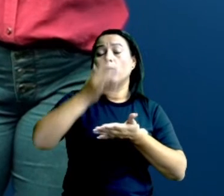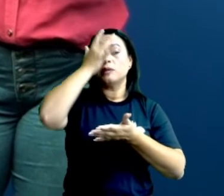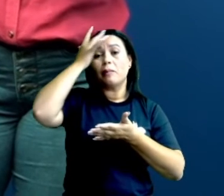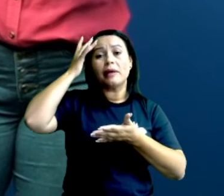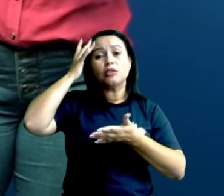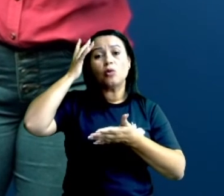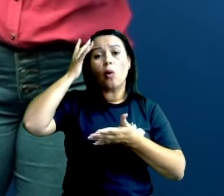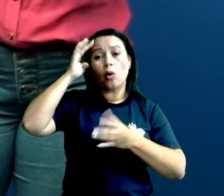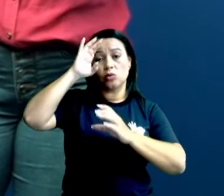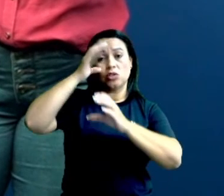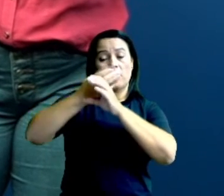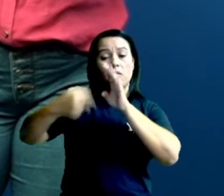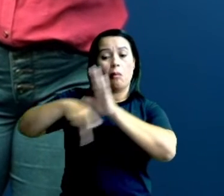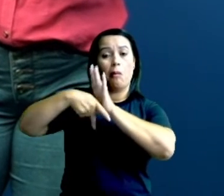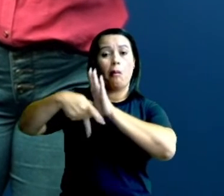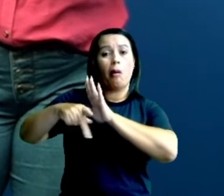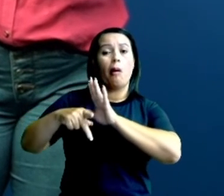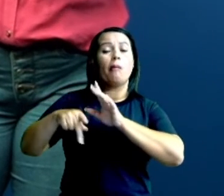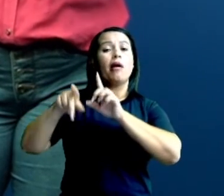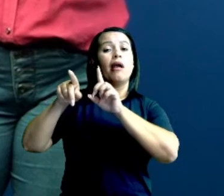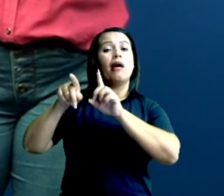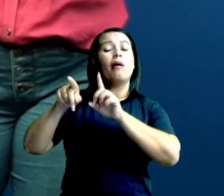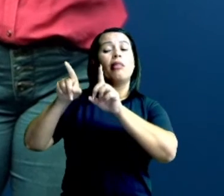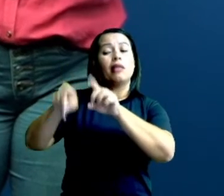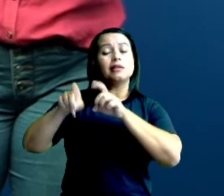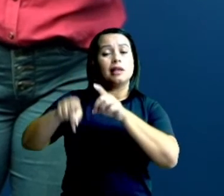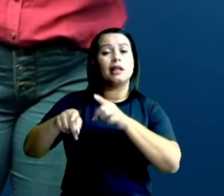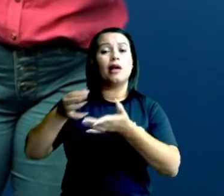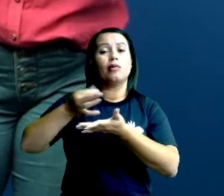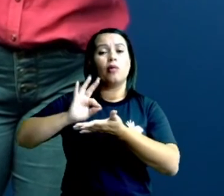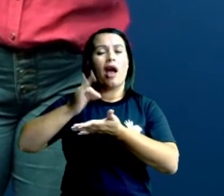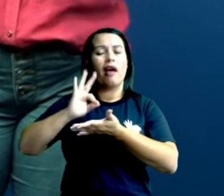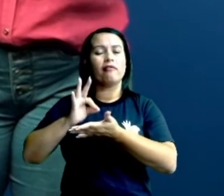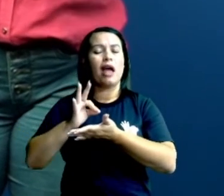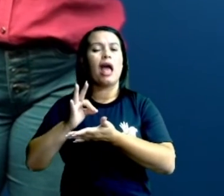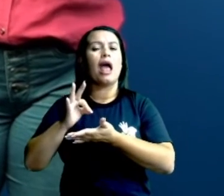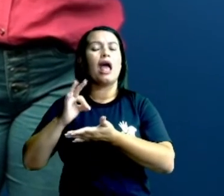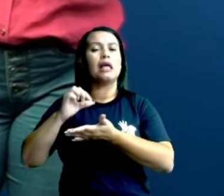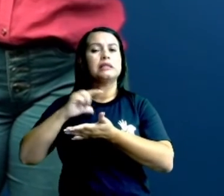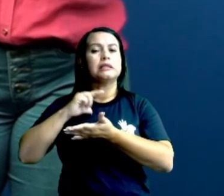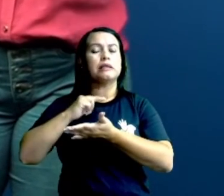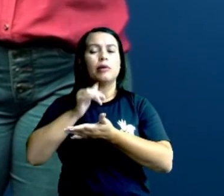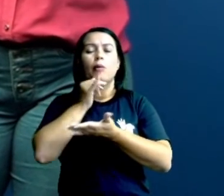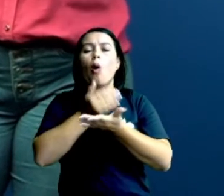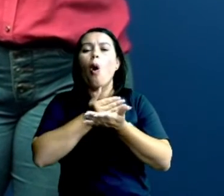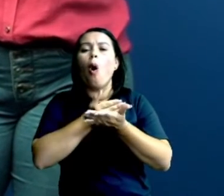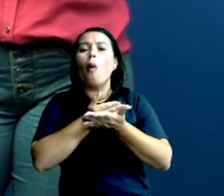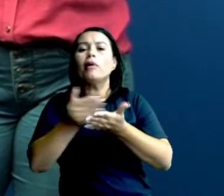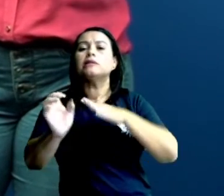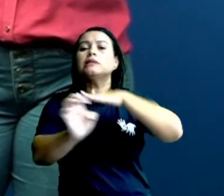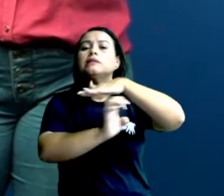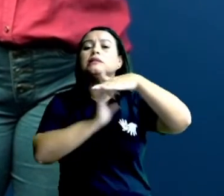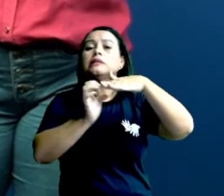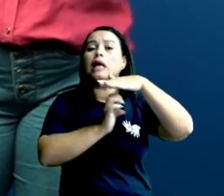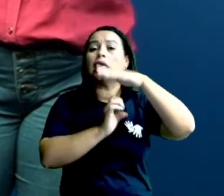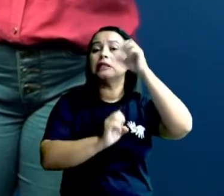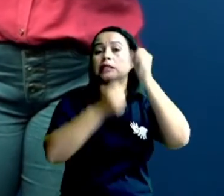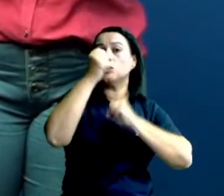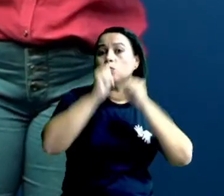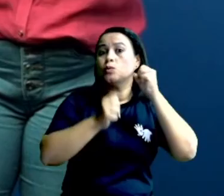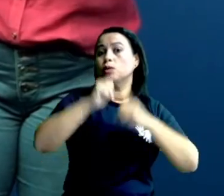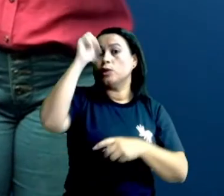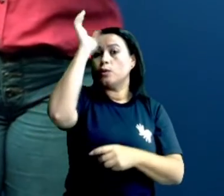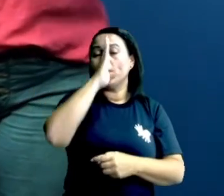na industrialização recente do Brasil, né? Naqueles iniciozinho da indústria no Brasil. E aí surge, né,